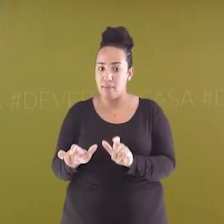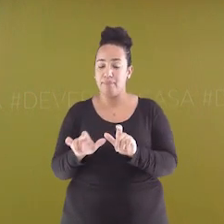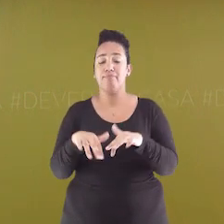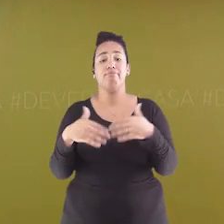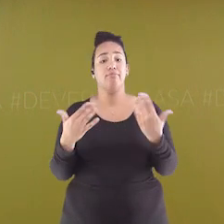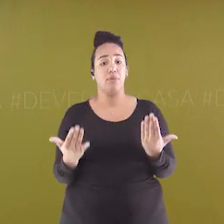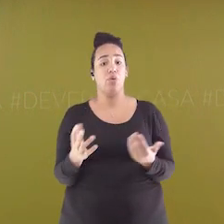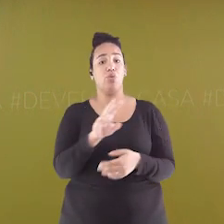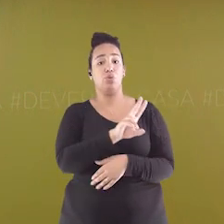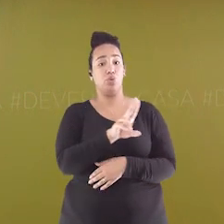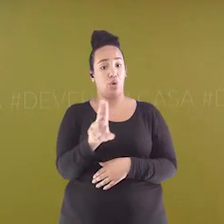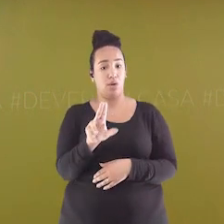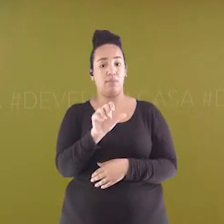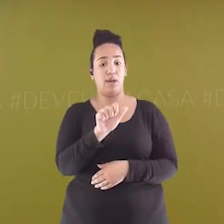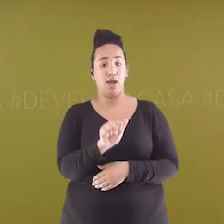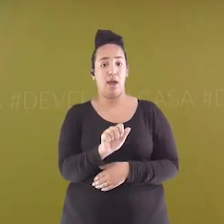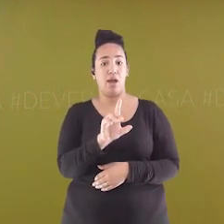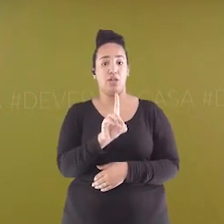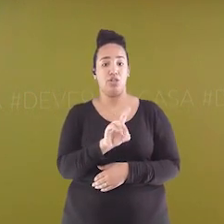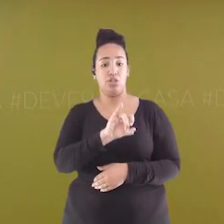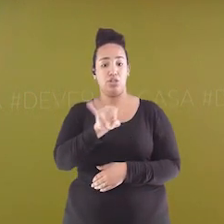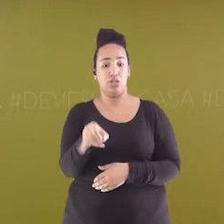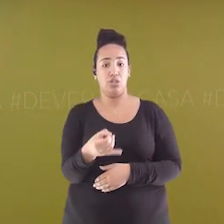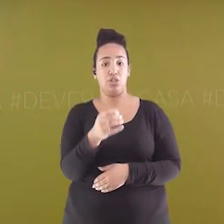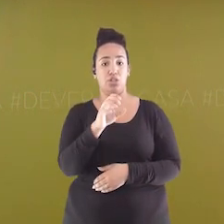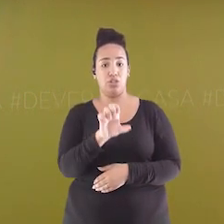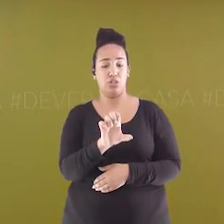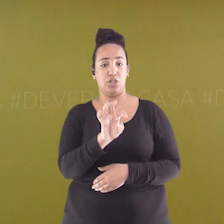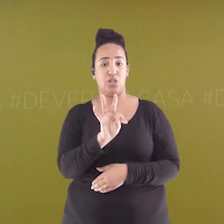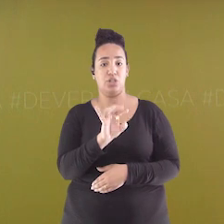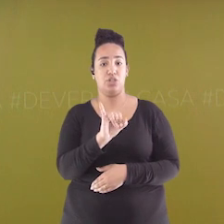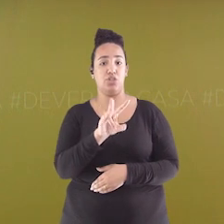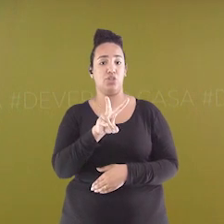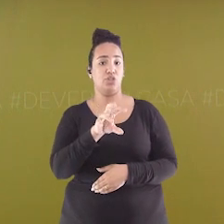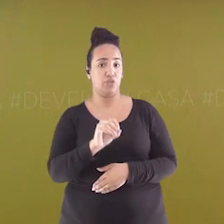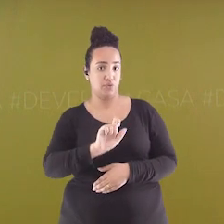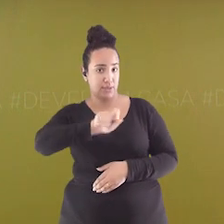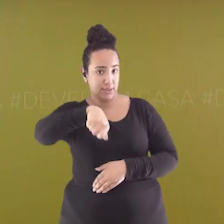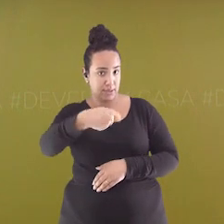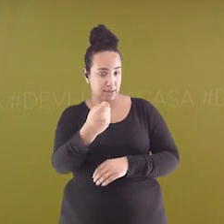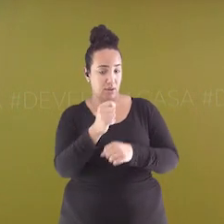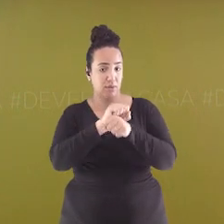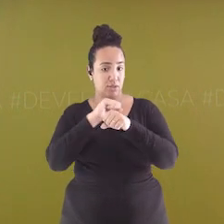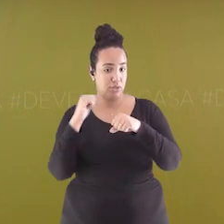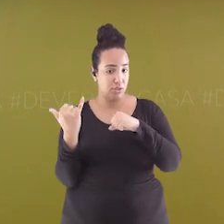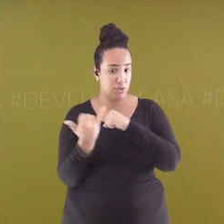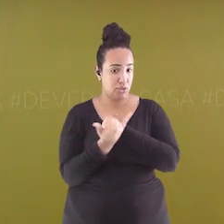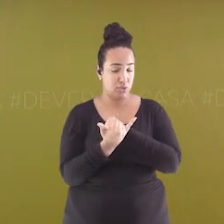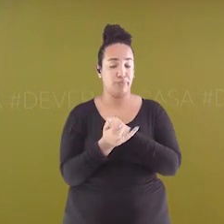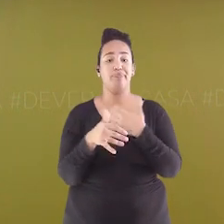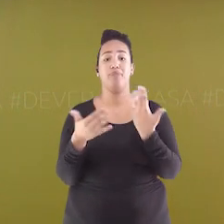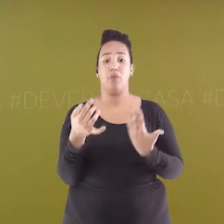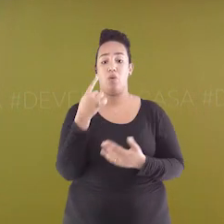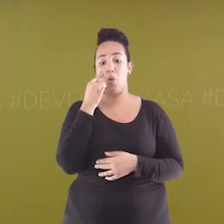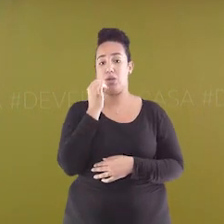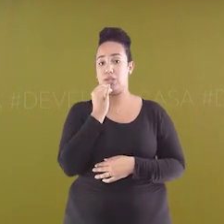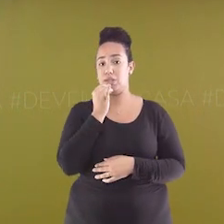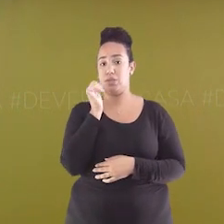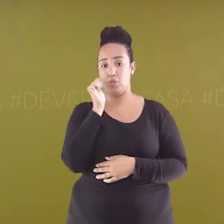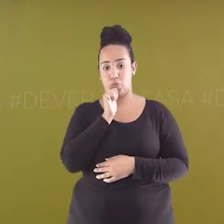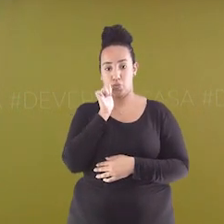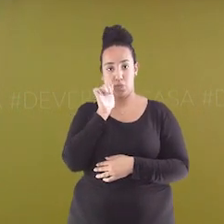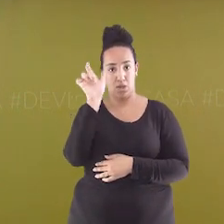lugares, damos o nome de adjetivos. Vamos a um exemplo? Observem essa mulher da